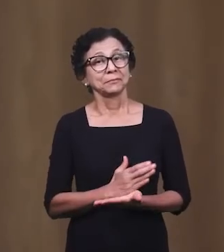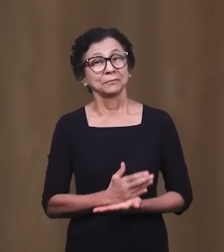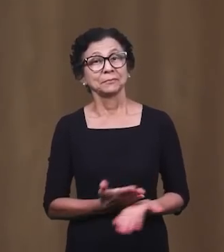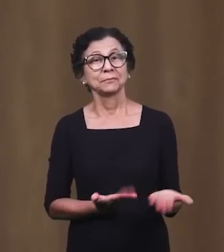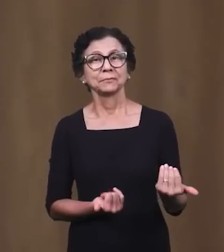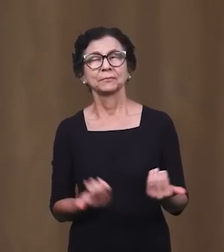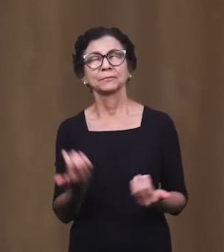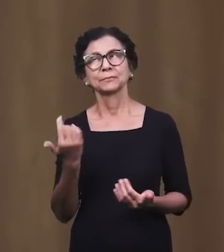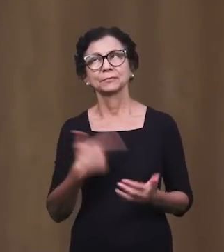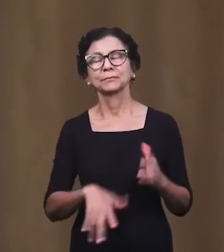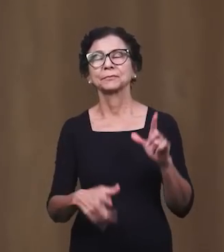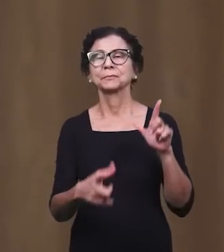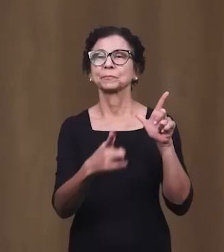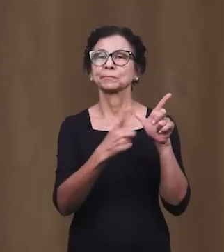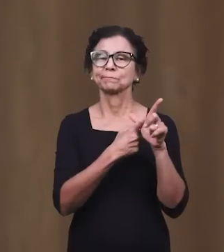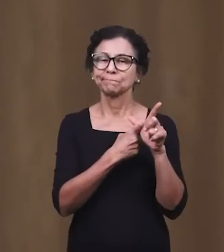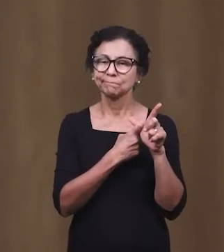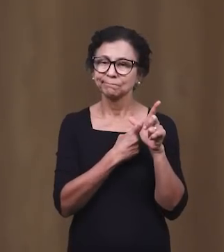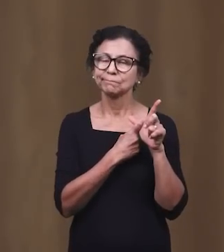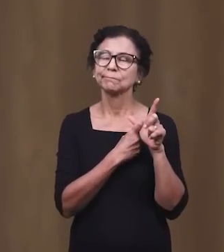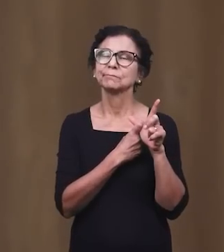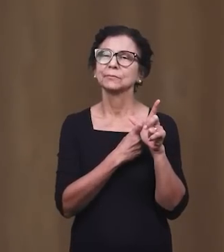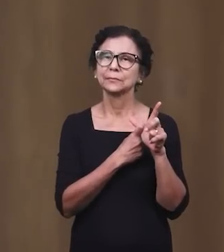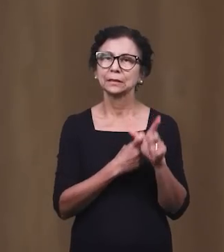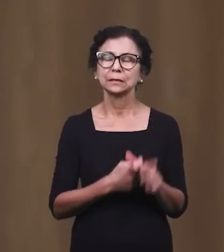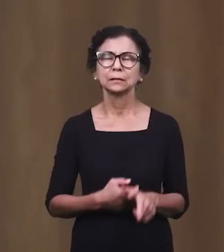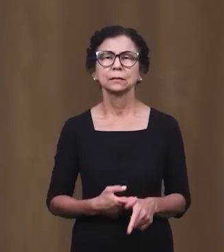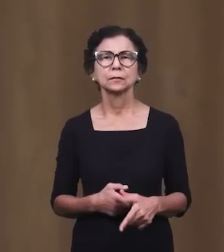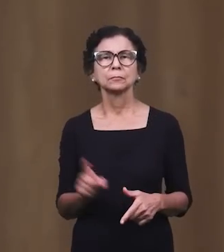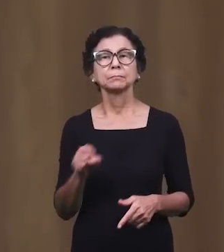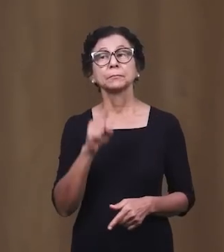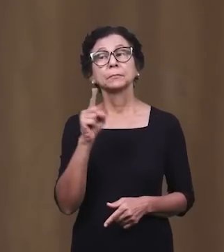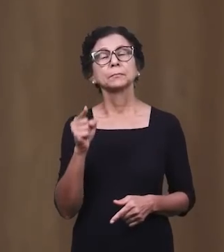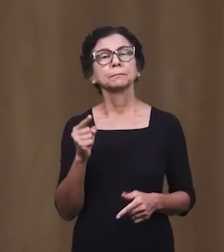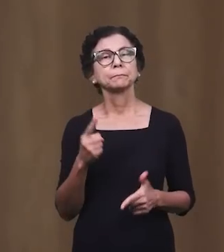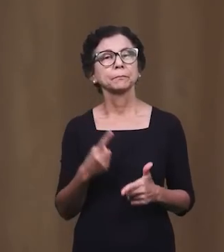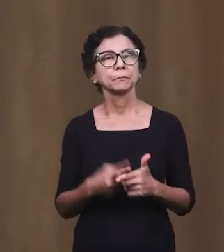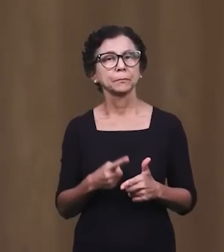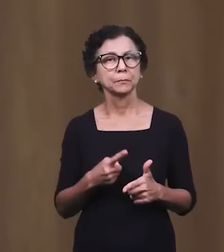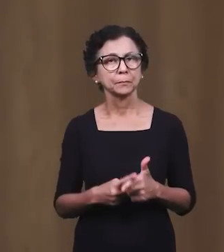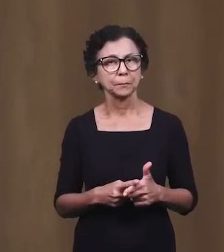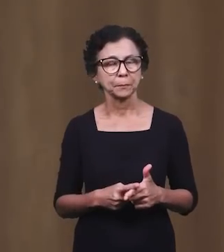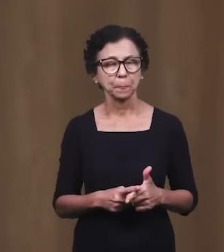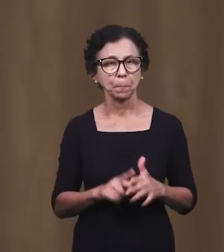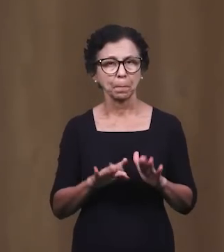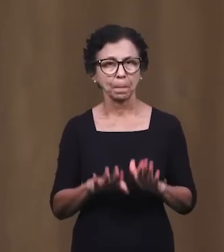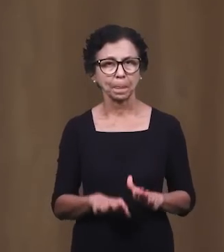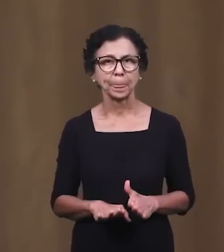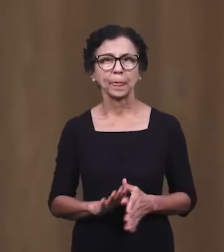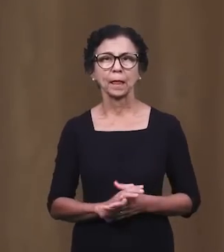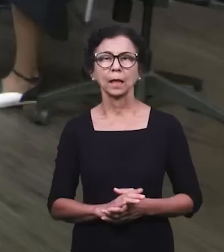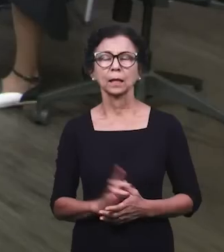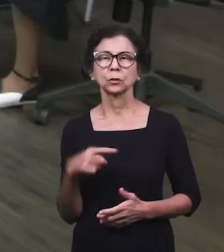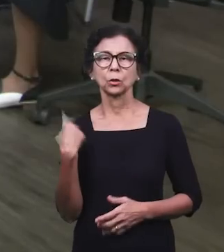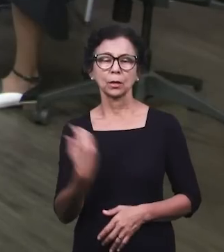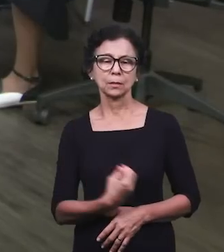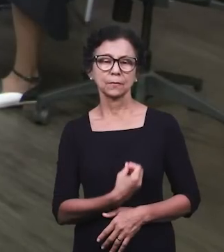se endividar. Por quê? Primeiramente, porque nós vivemos um mercado consumidor